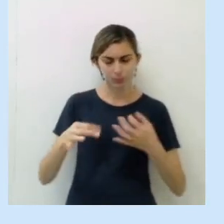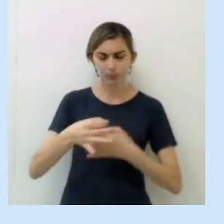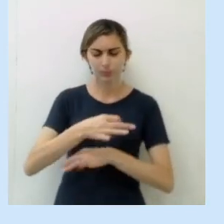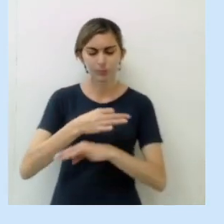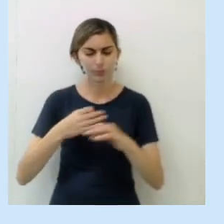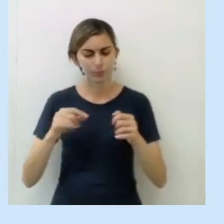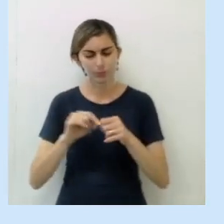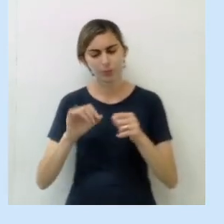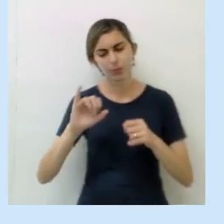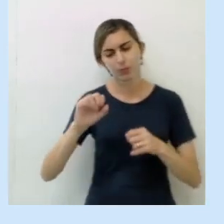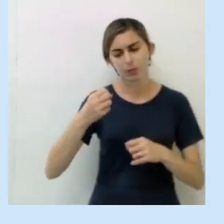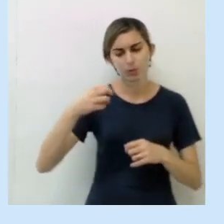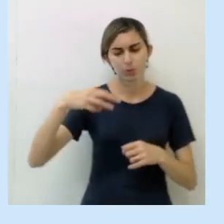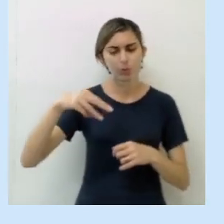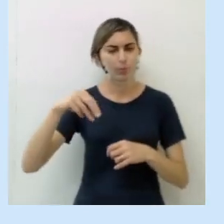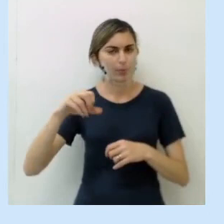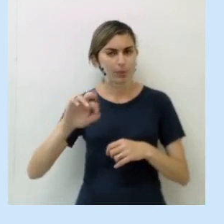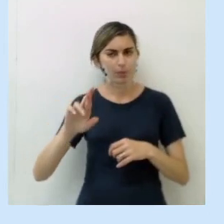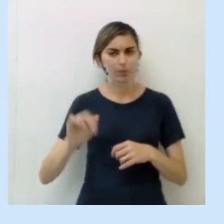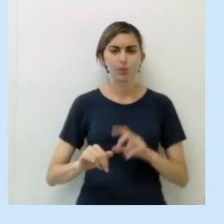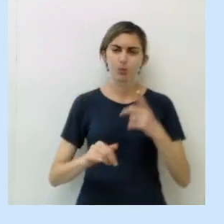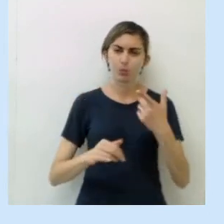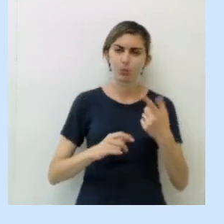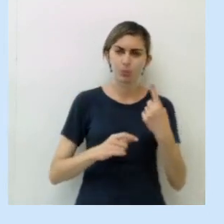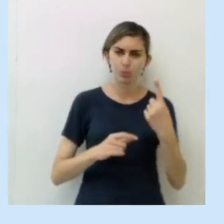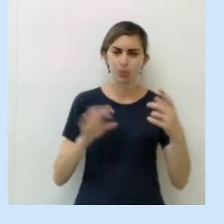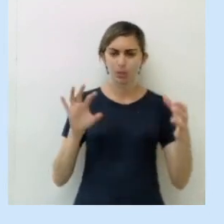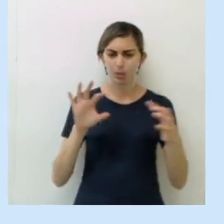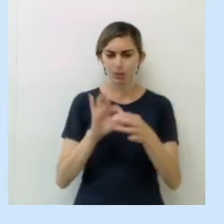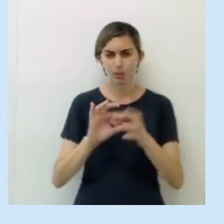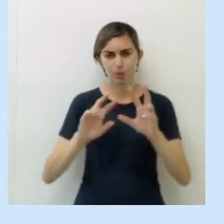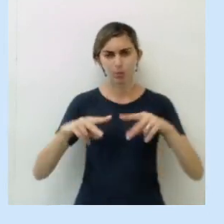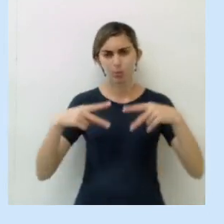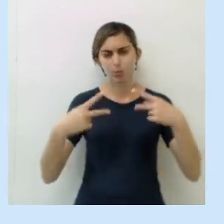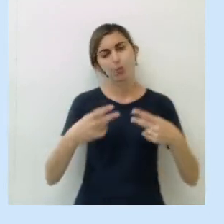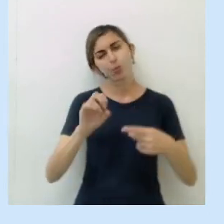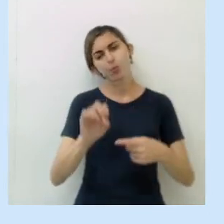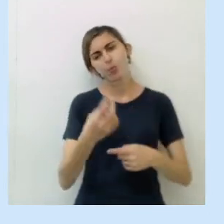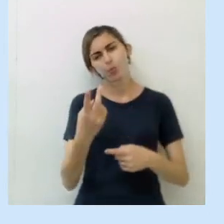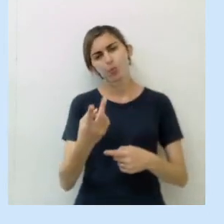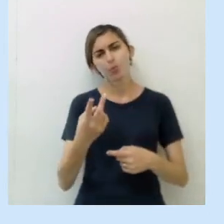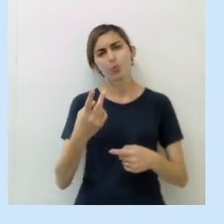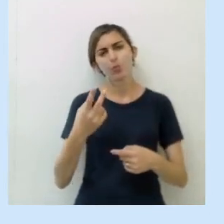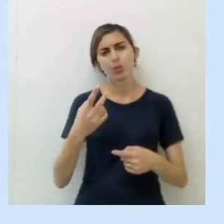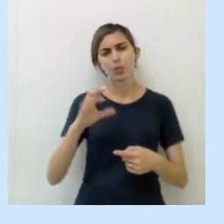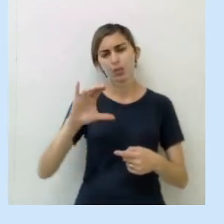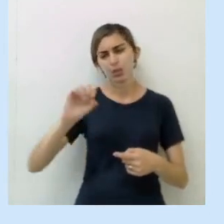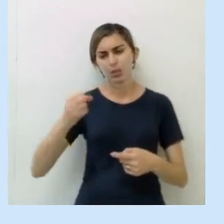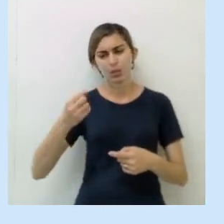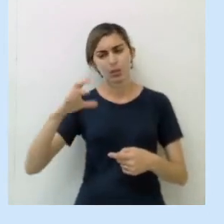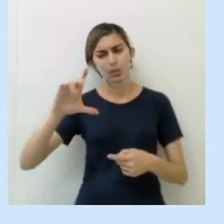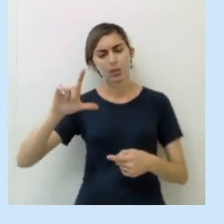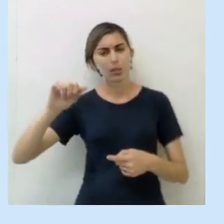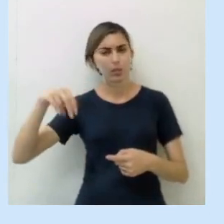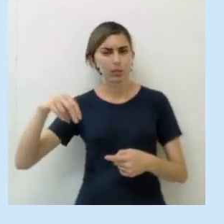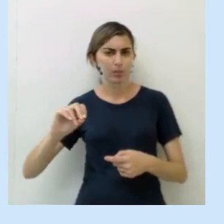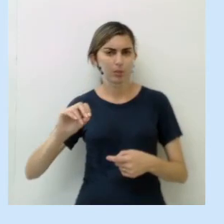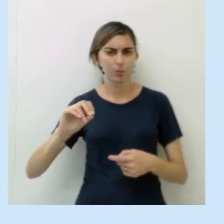molécula fazer isomeria cis-trans, ou ela vai ter uma ligação dupla, ou ela será um